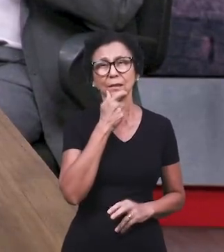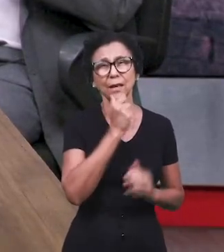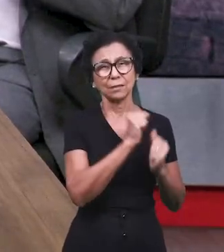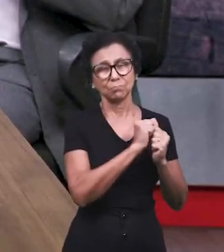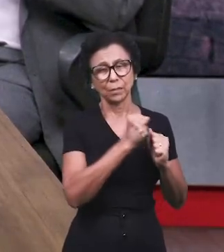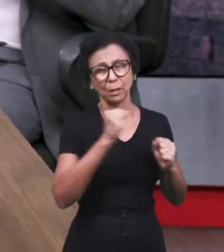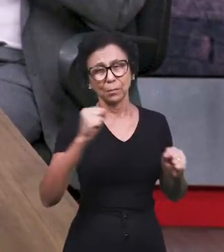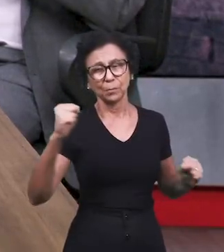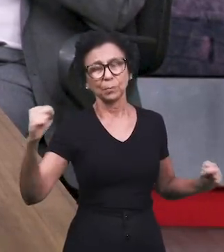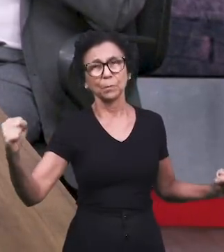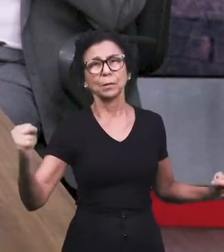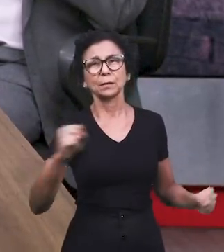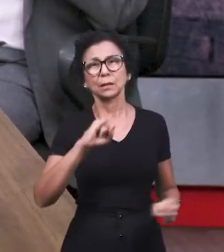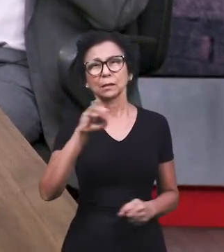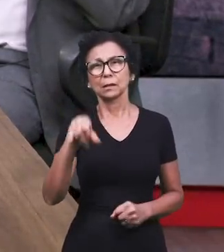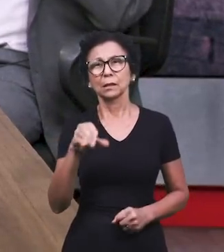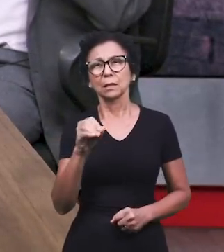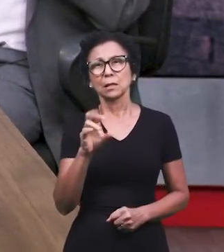olha só,